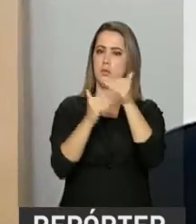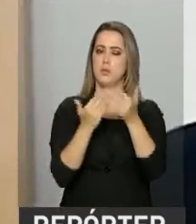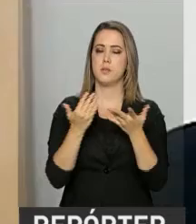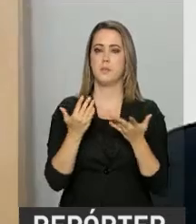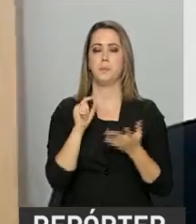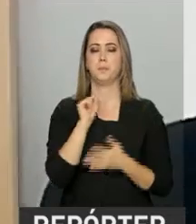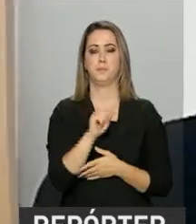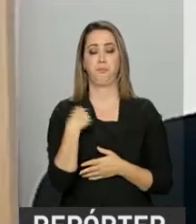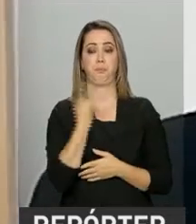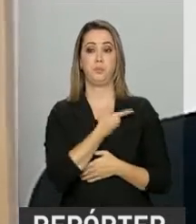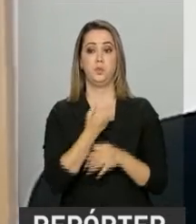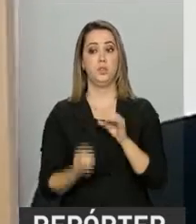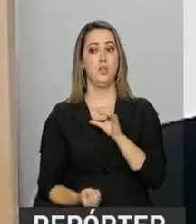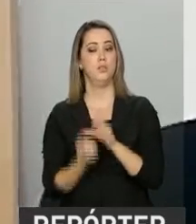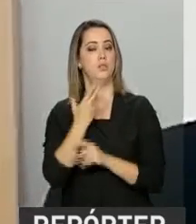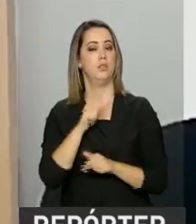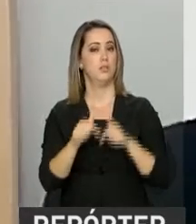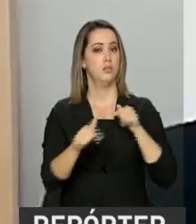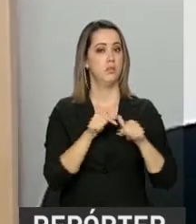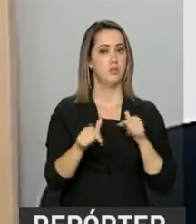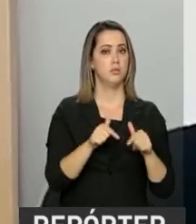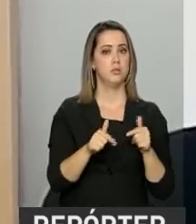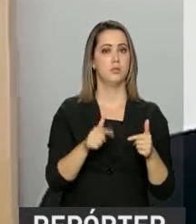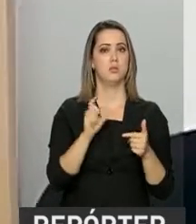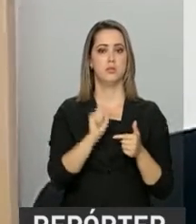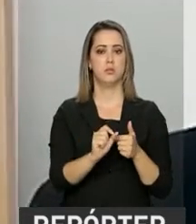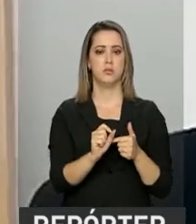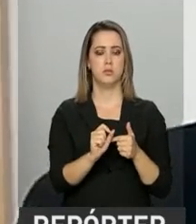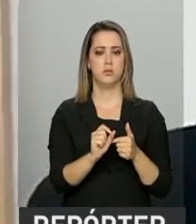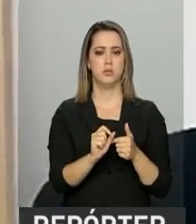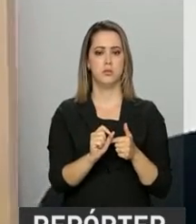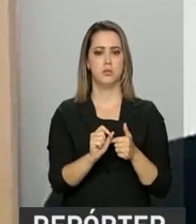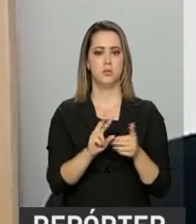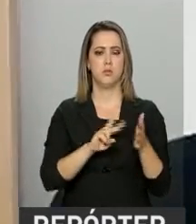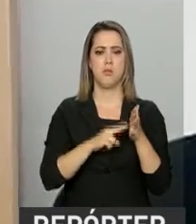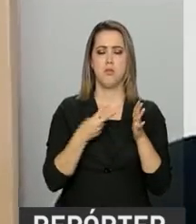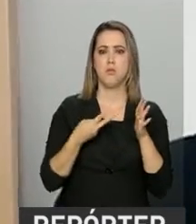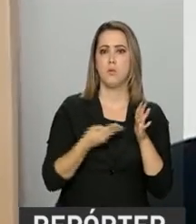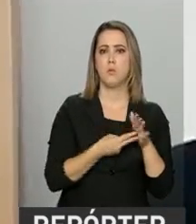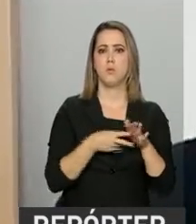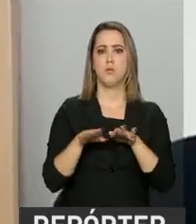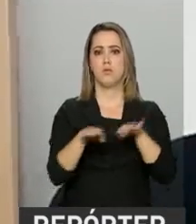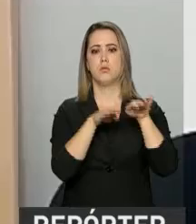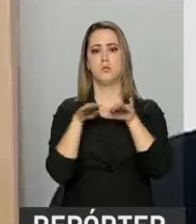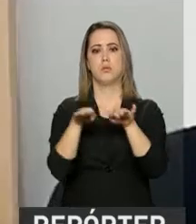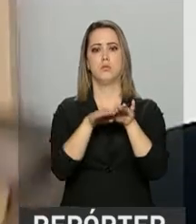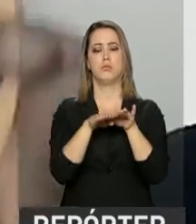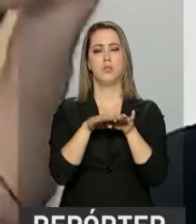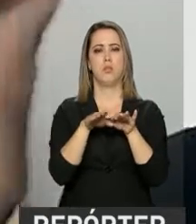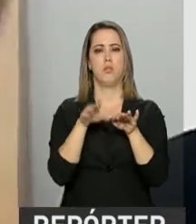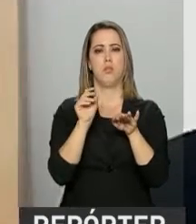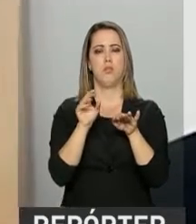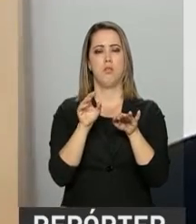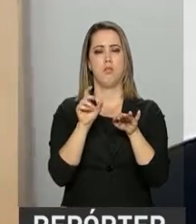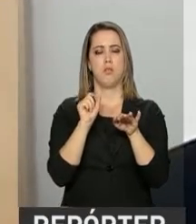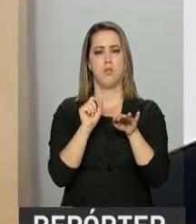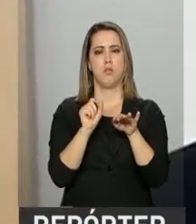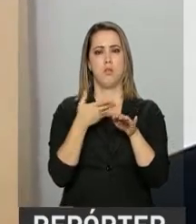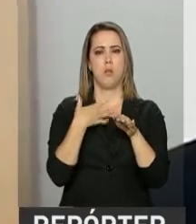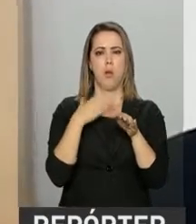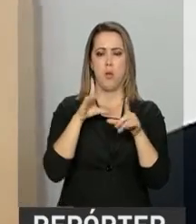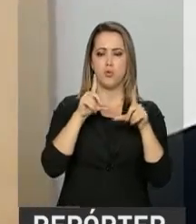estamos criando empregos em termos líquidos, o que significa já uma estabilização no desemprego, que